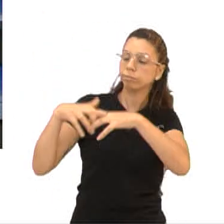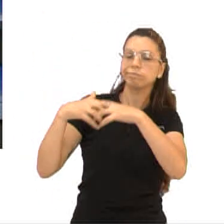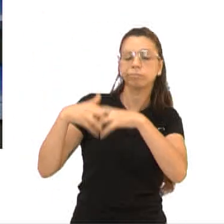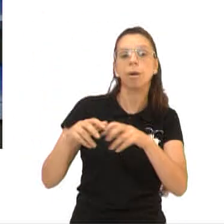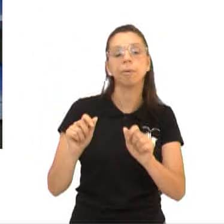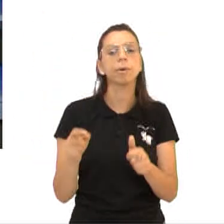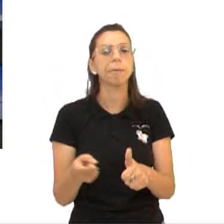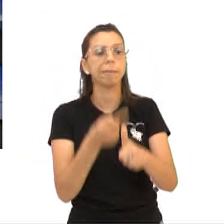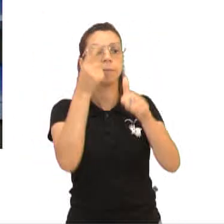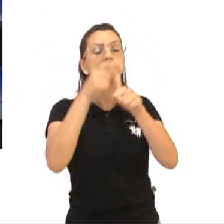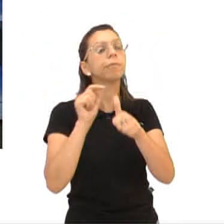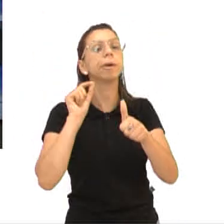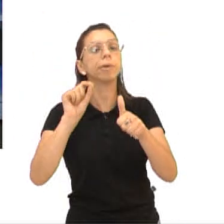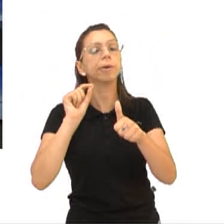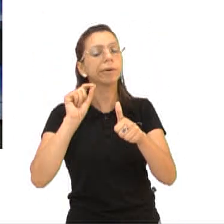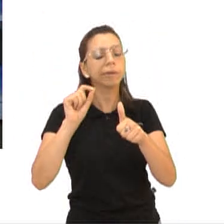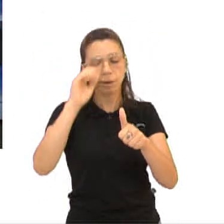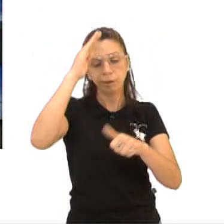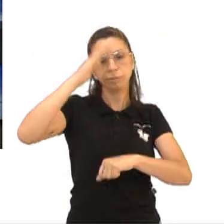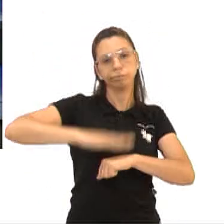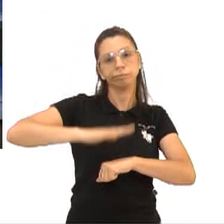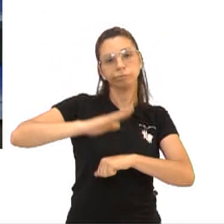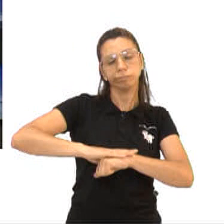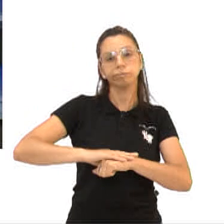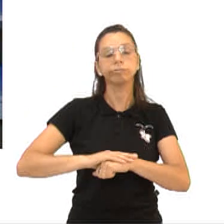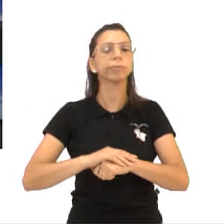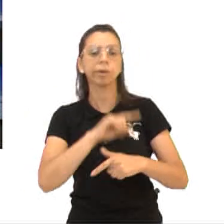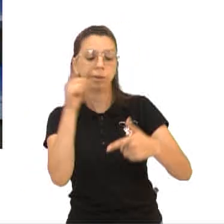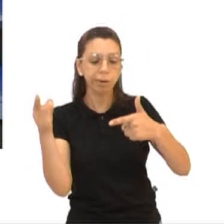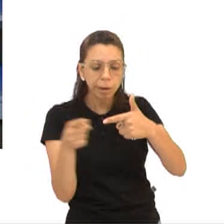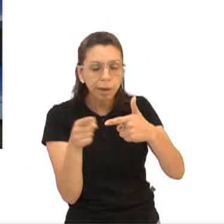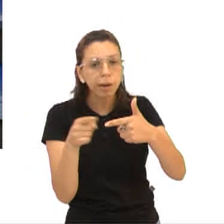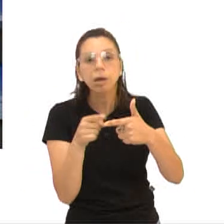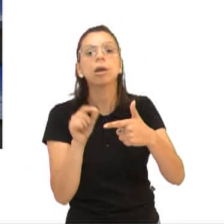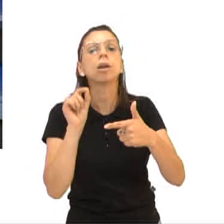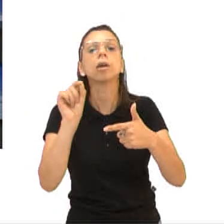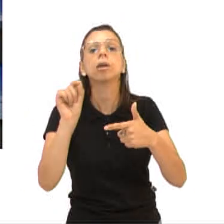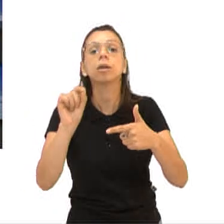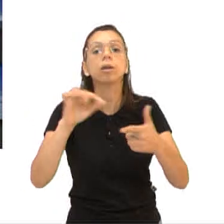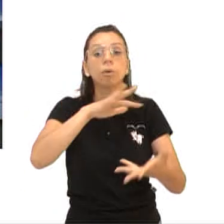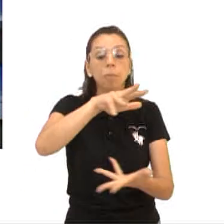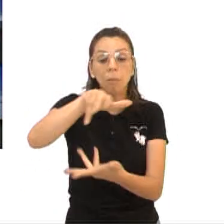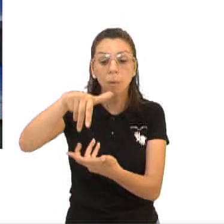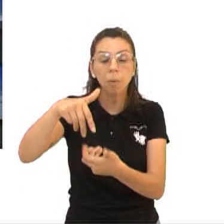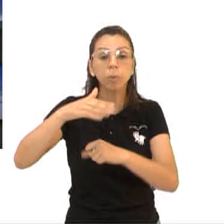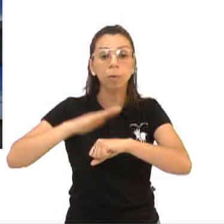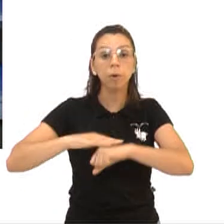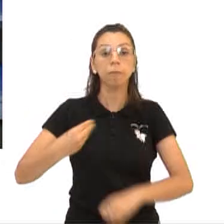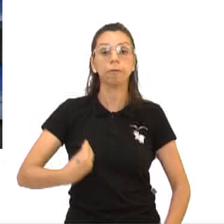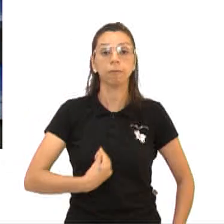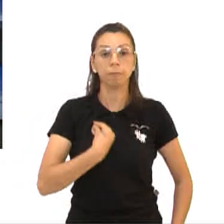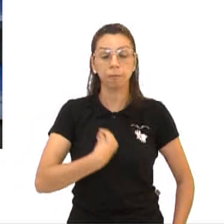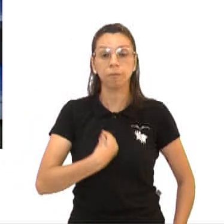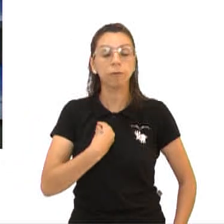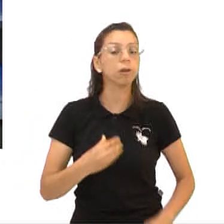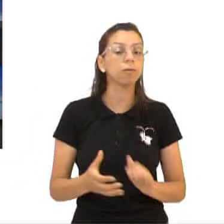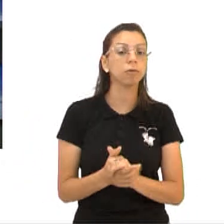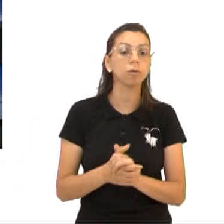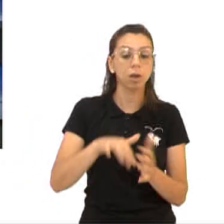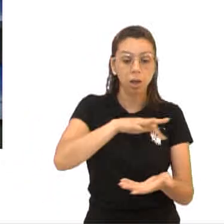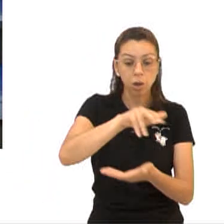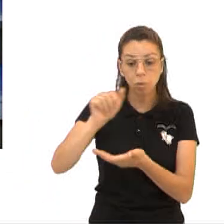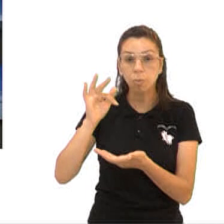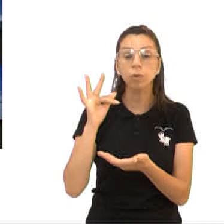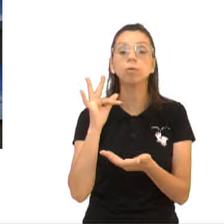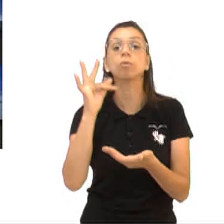sou? Em que mundo eu vivo? E que mundo deixaremos para as próximas gerações? Então, negar a